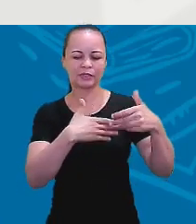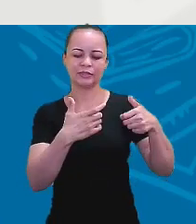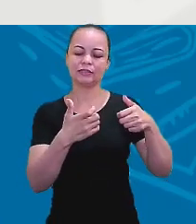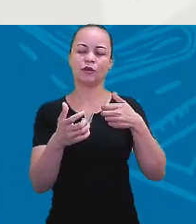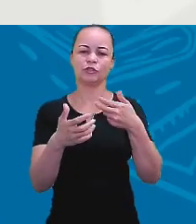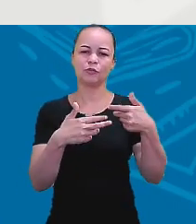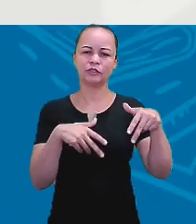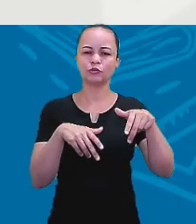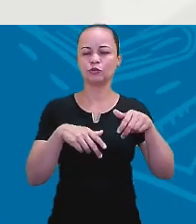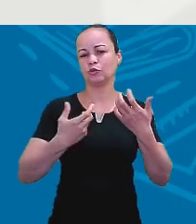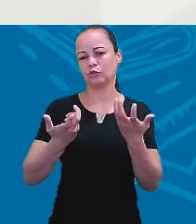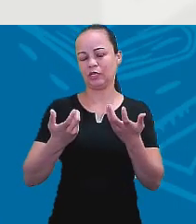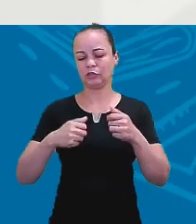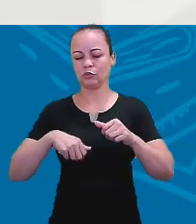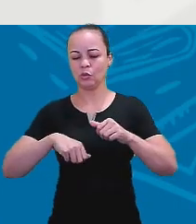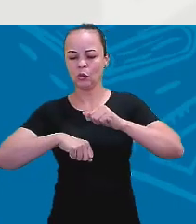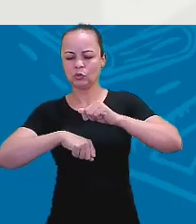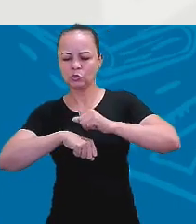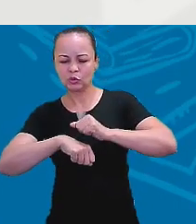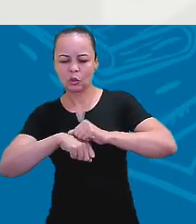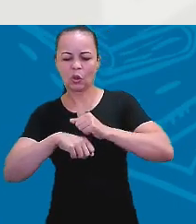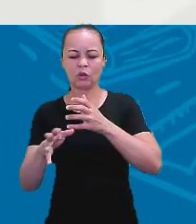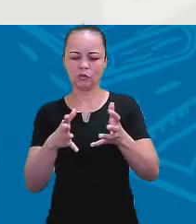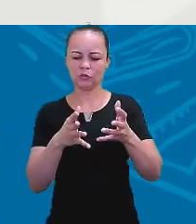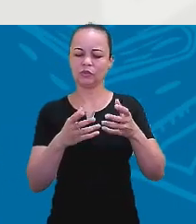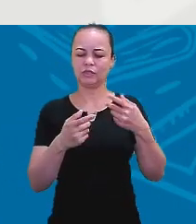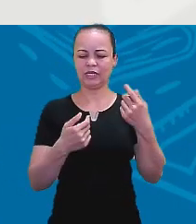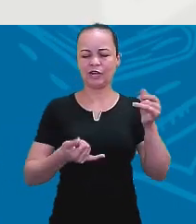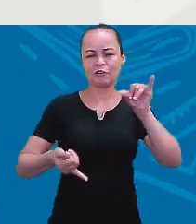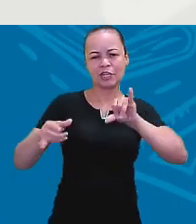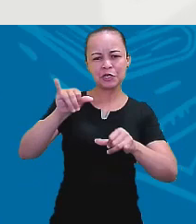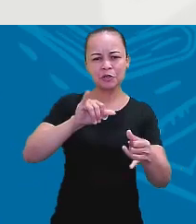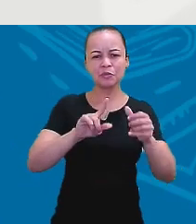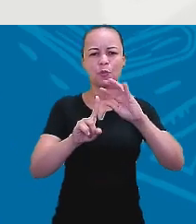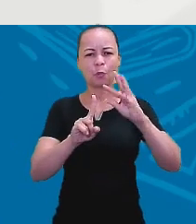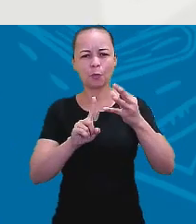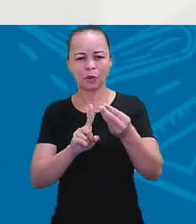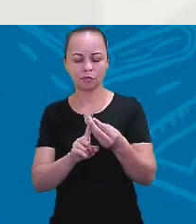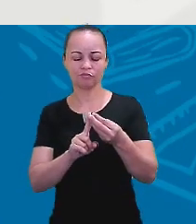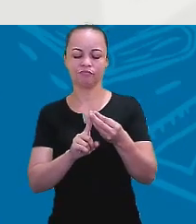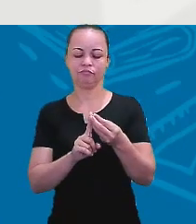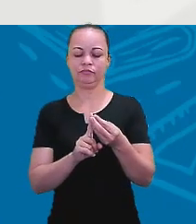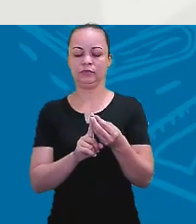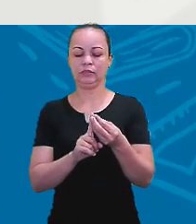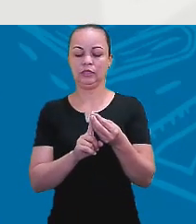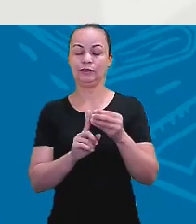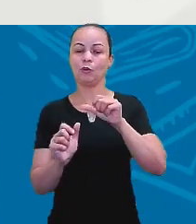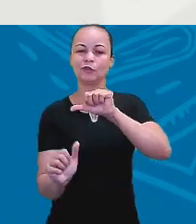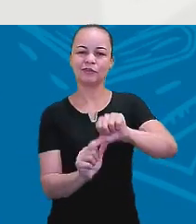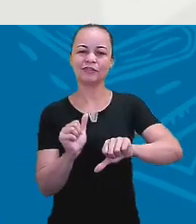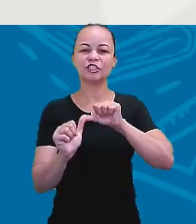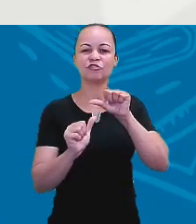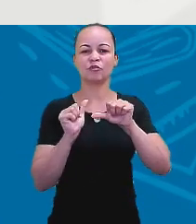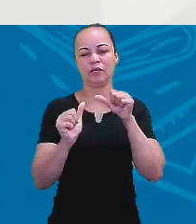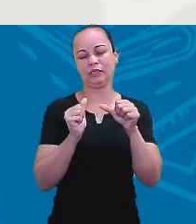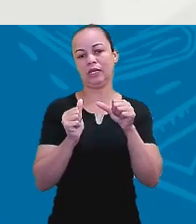em seus estados físico, físico-químico ou biológico, de modo que ele se transforme